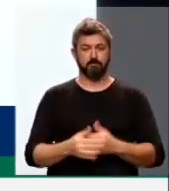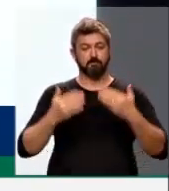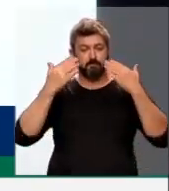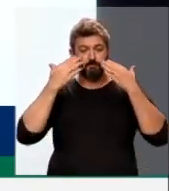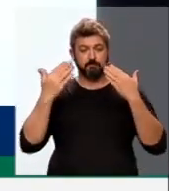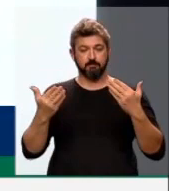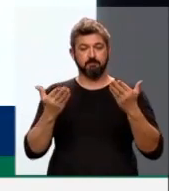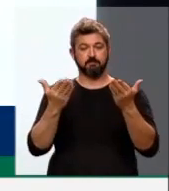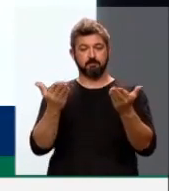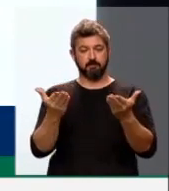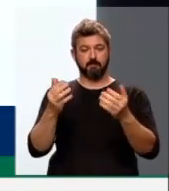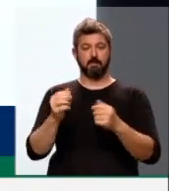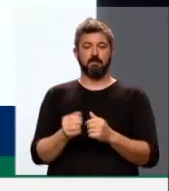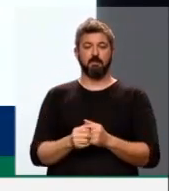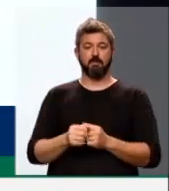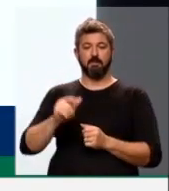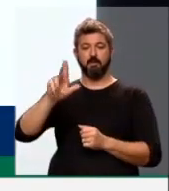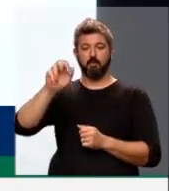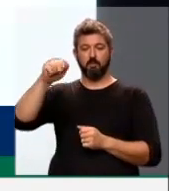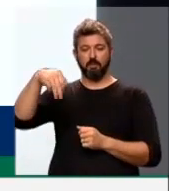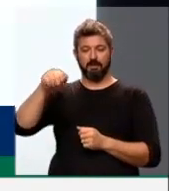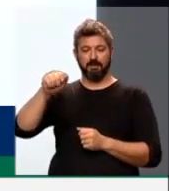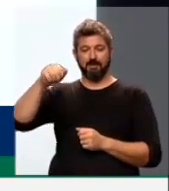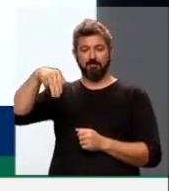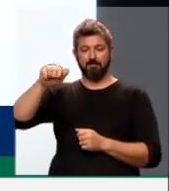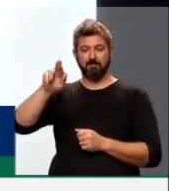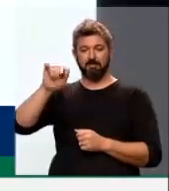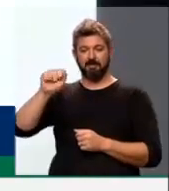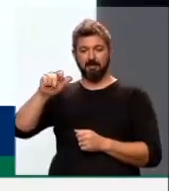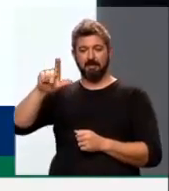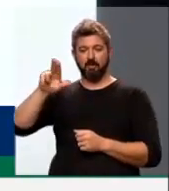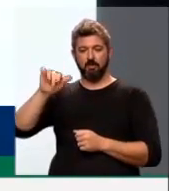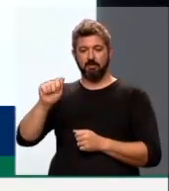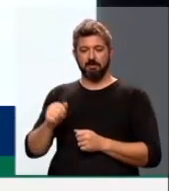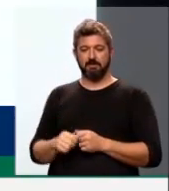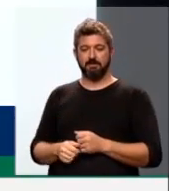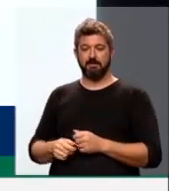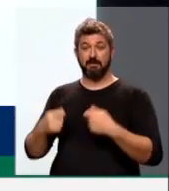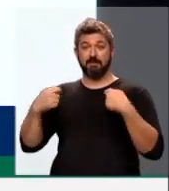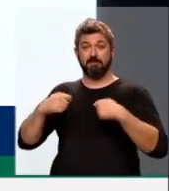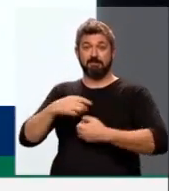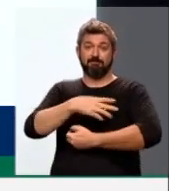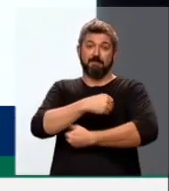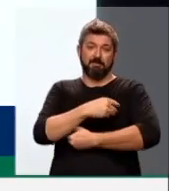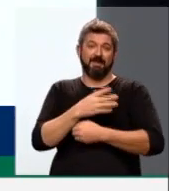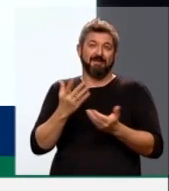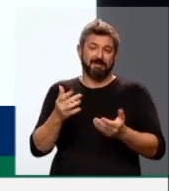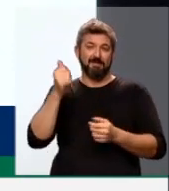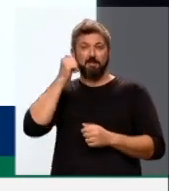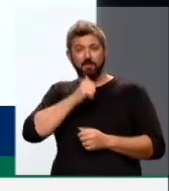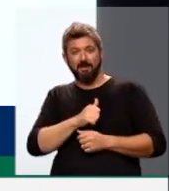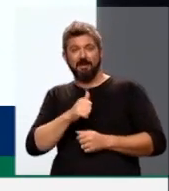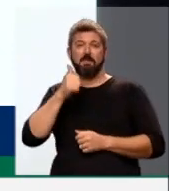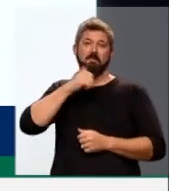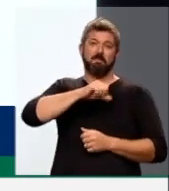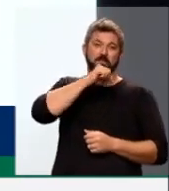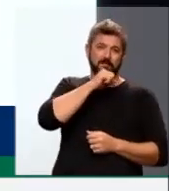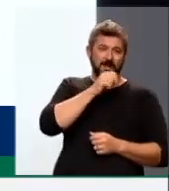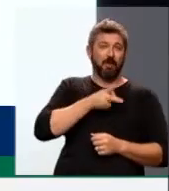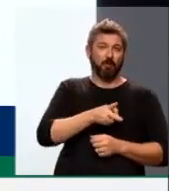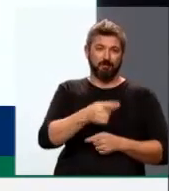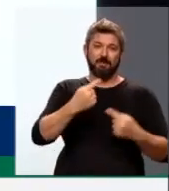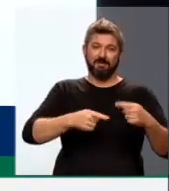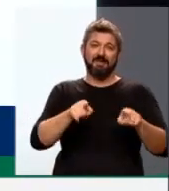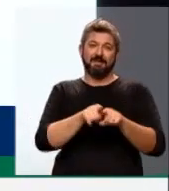apresentando vocês Moana Maialu, que precisa ouvir dar uma mamadinha. Mulheres mães também estão ocupando a política, ainda